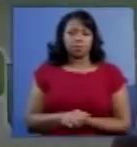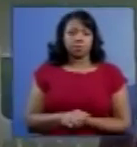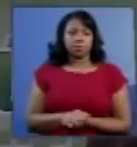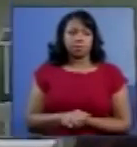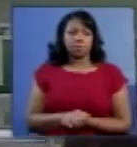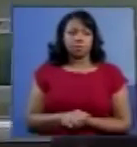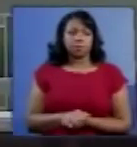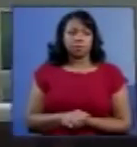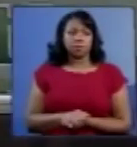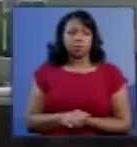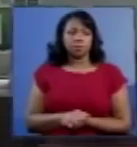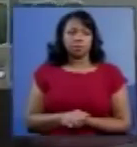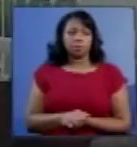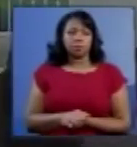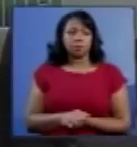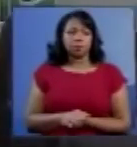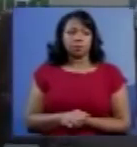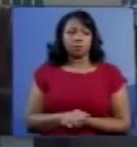Tchau, tchau.